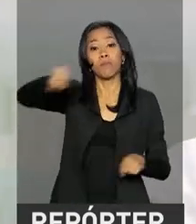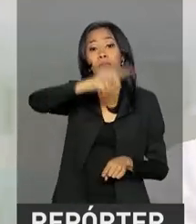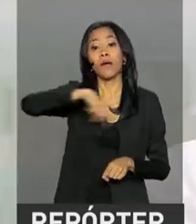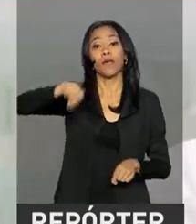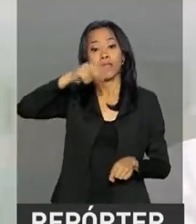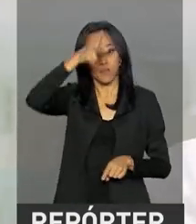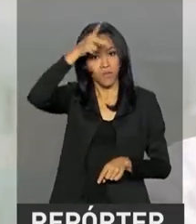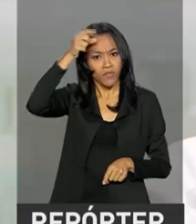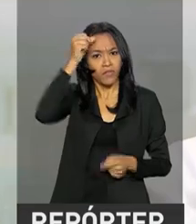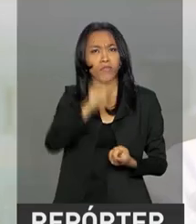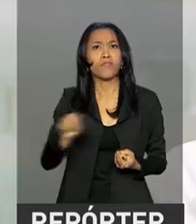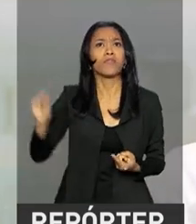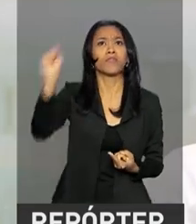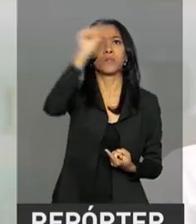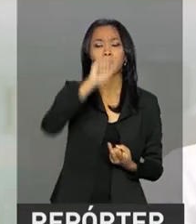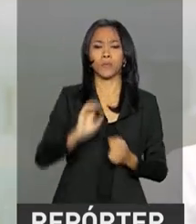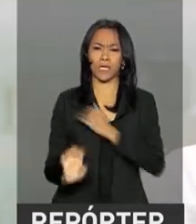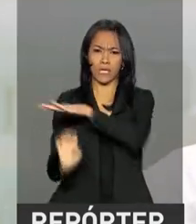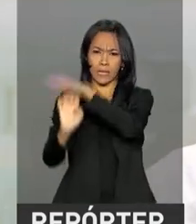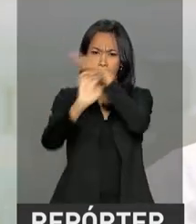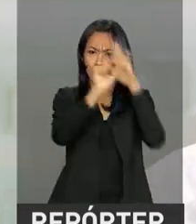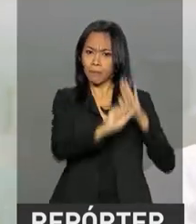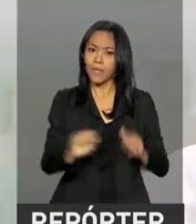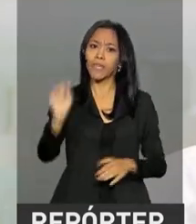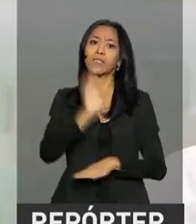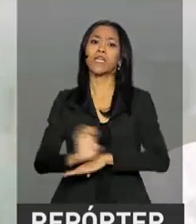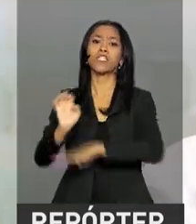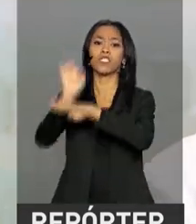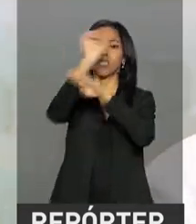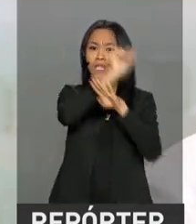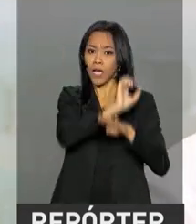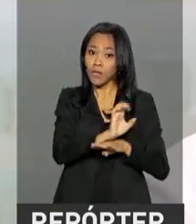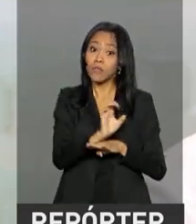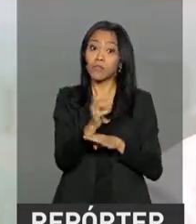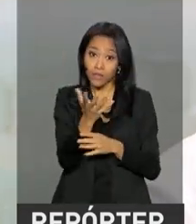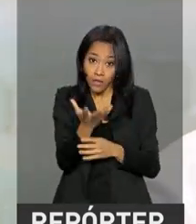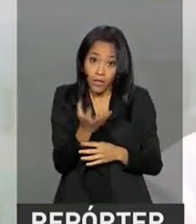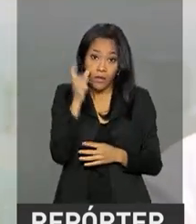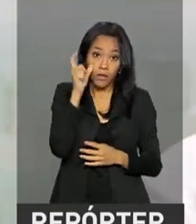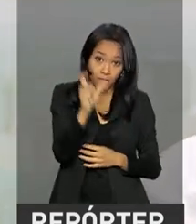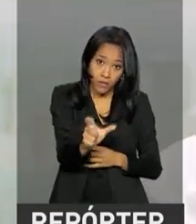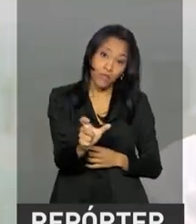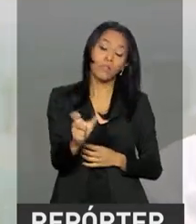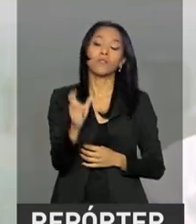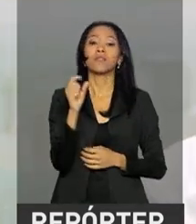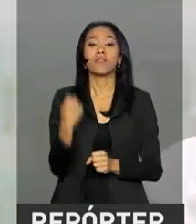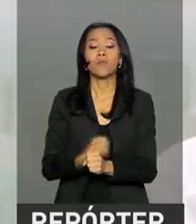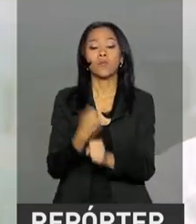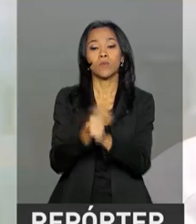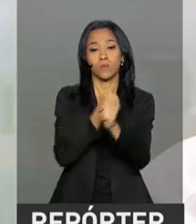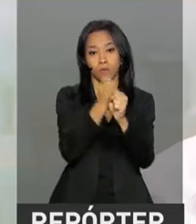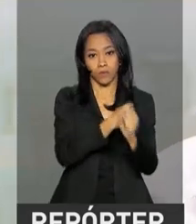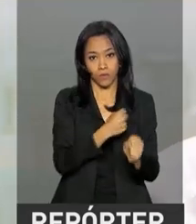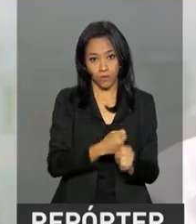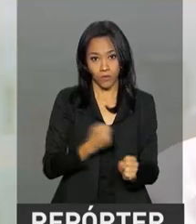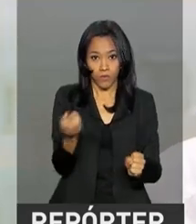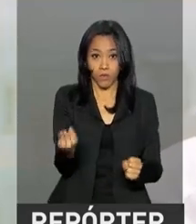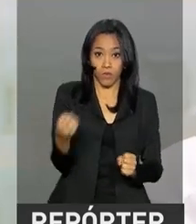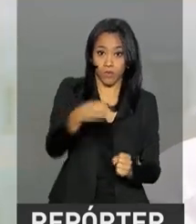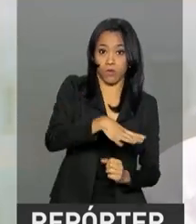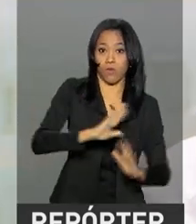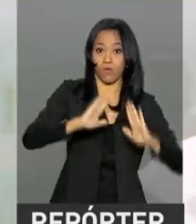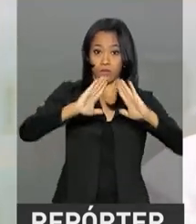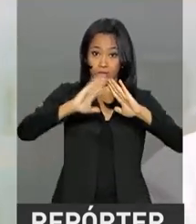para que as empresas, para que os estados que tenham interesse em construir, em celebrar contratações de novas